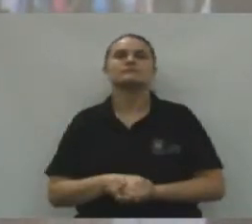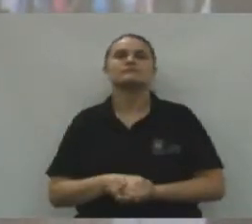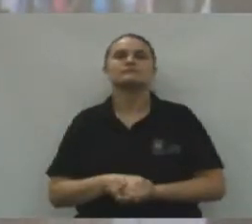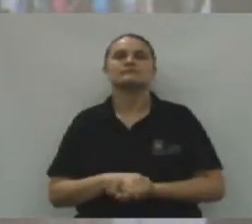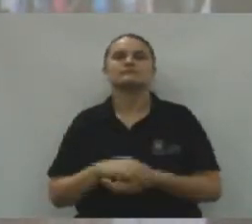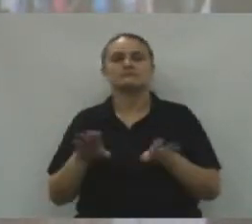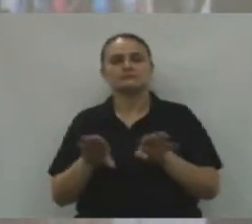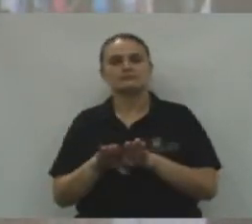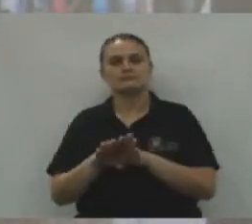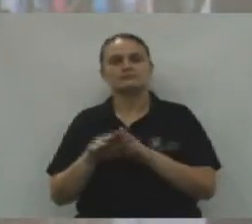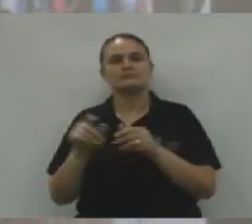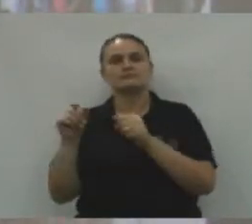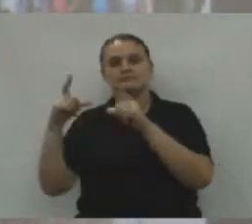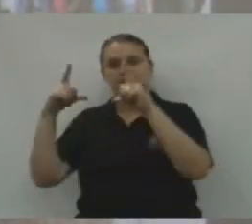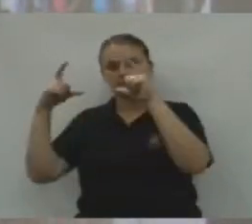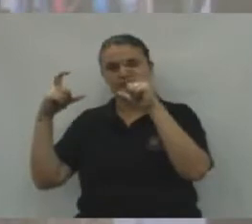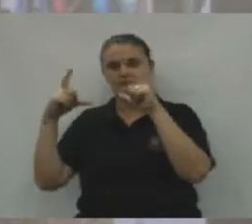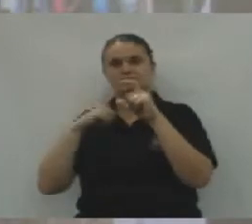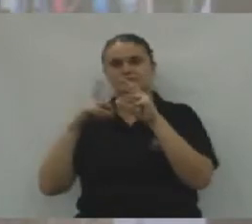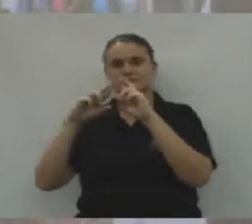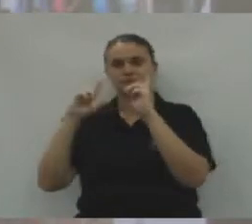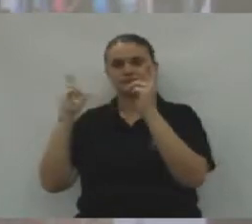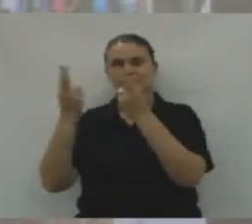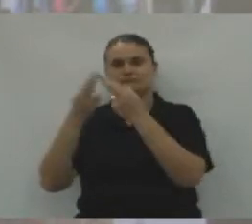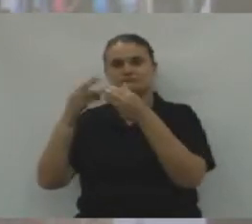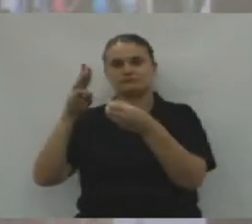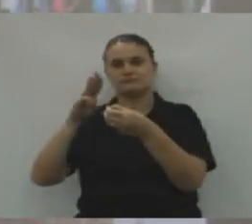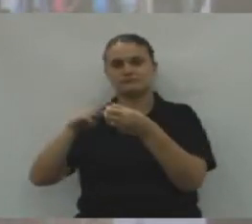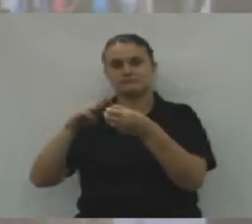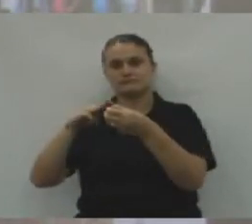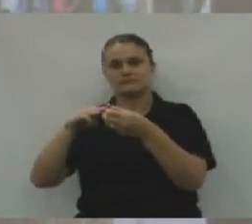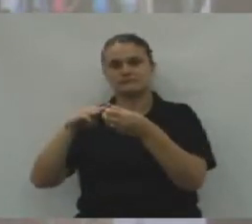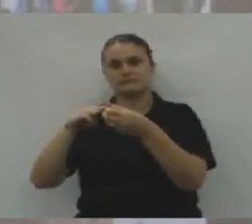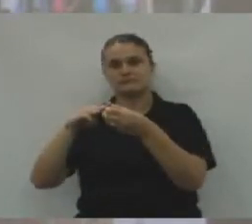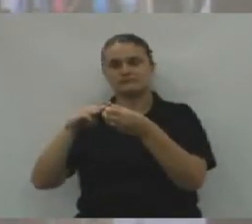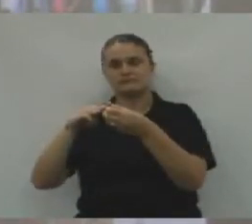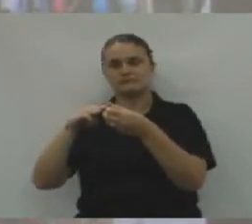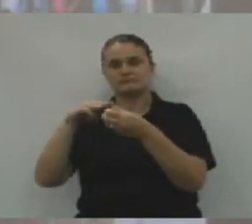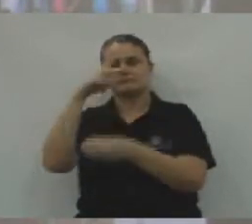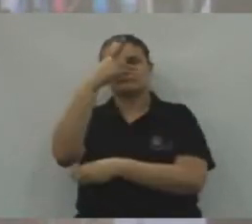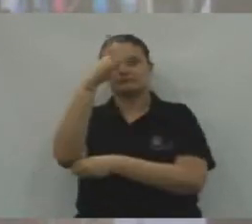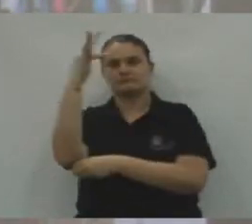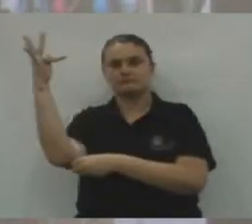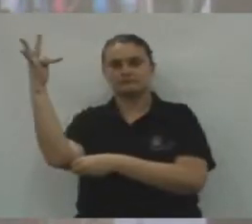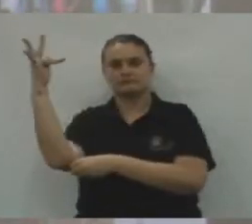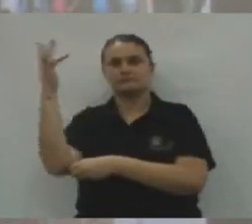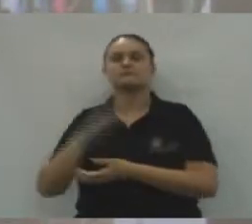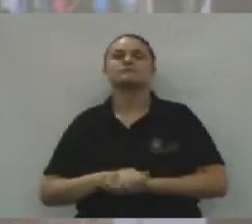Essa aqui também foi uma reunião no município de Paulo Frontin.